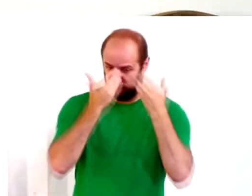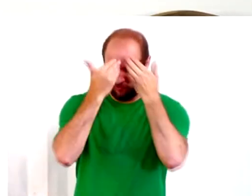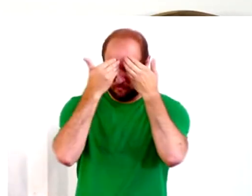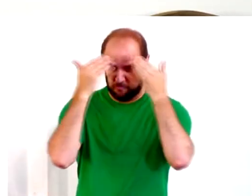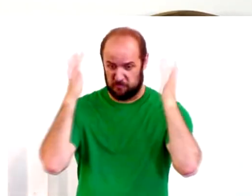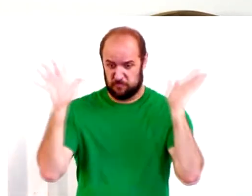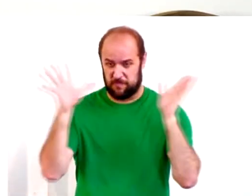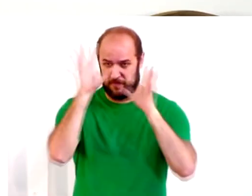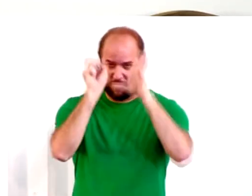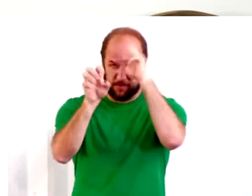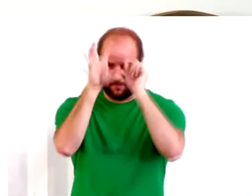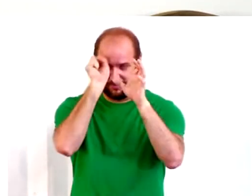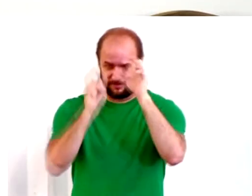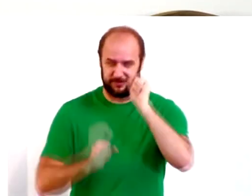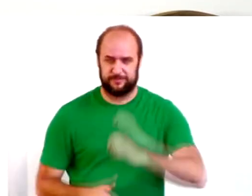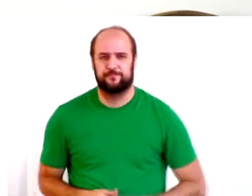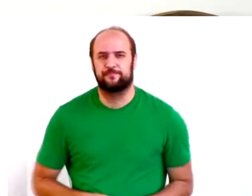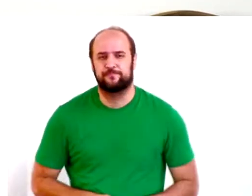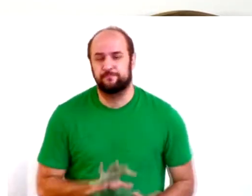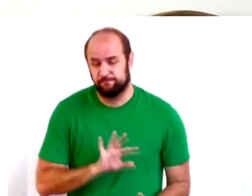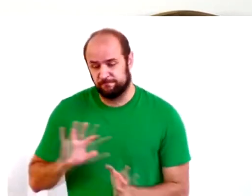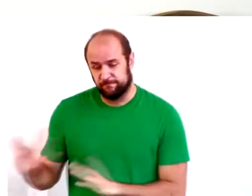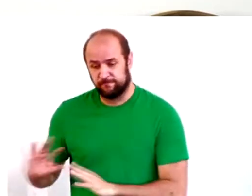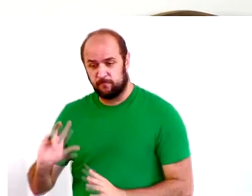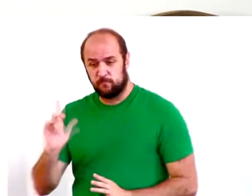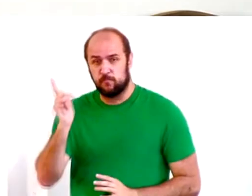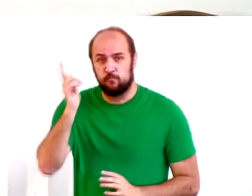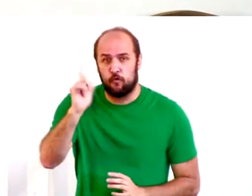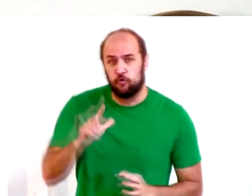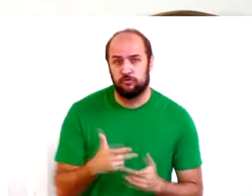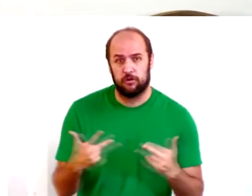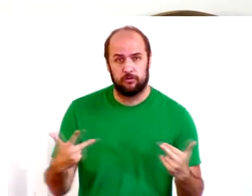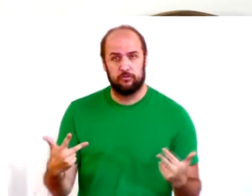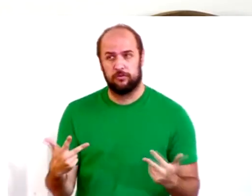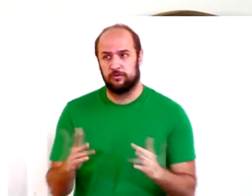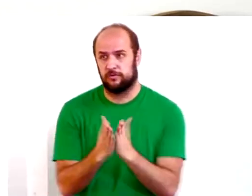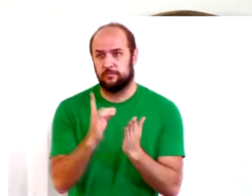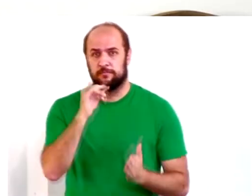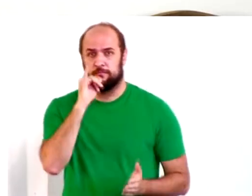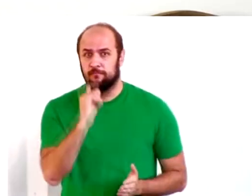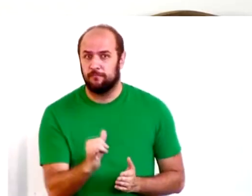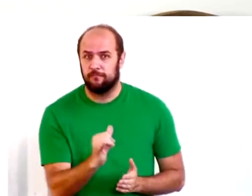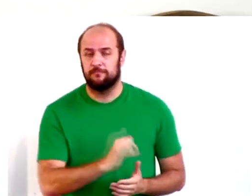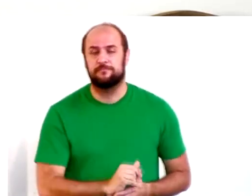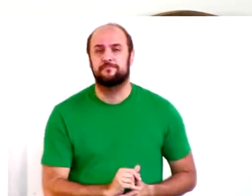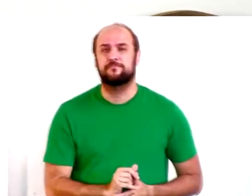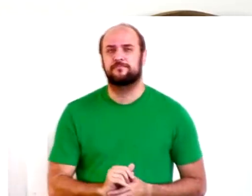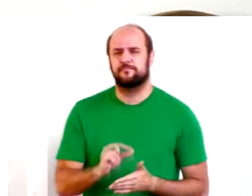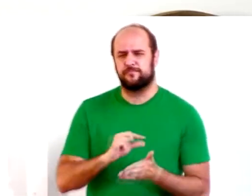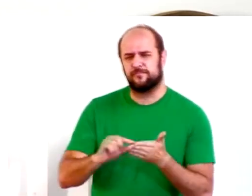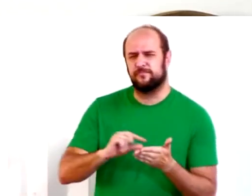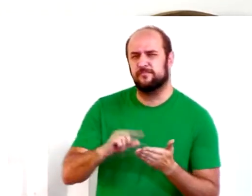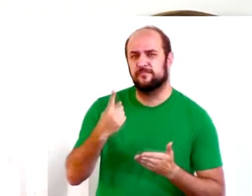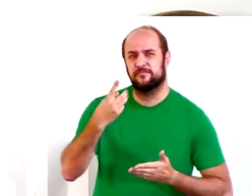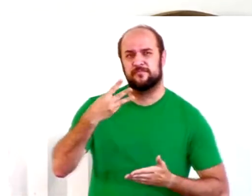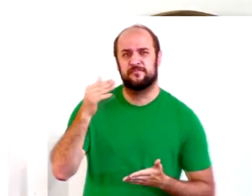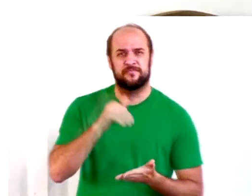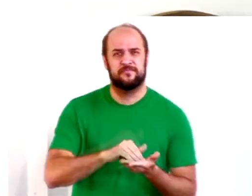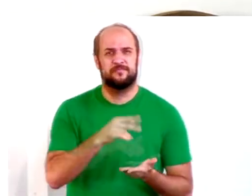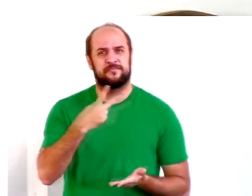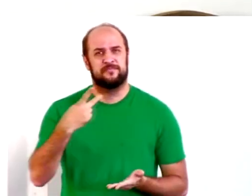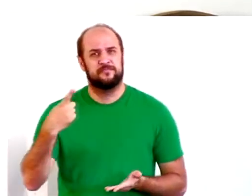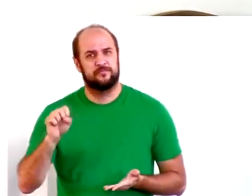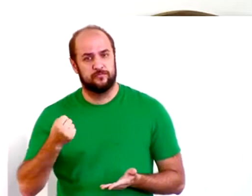que o texto parece falar, e é muito importante, é o texto maior aqui, dos versículos 13 ao 18. Os